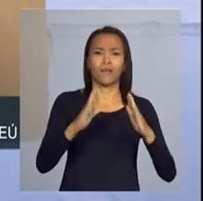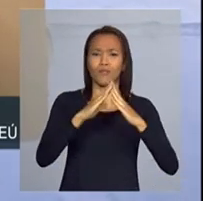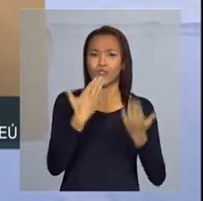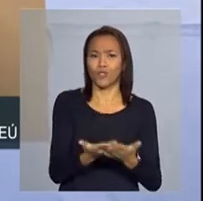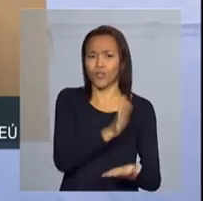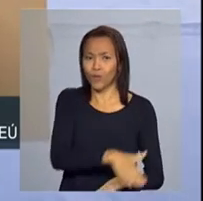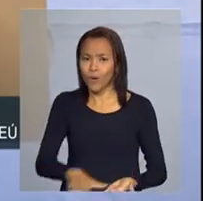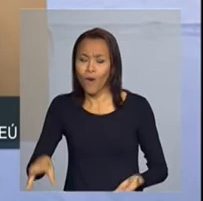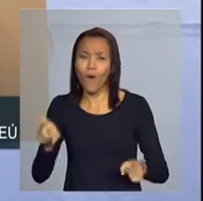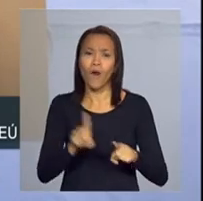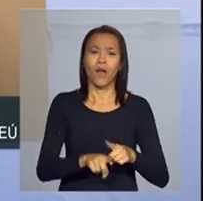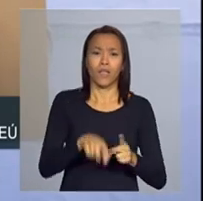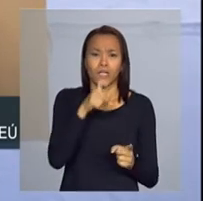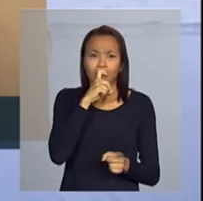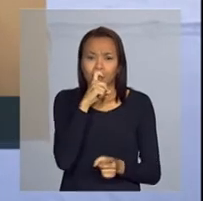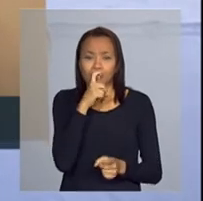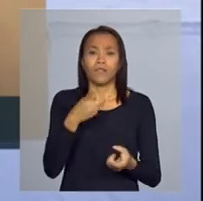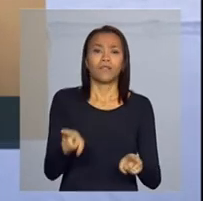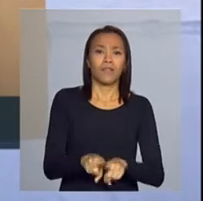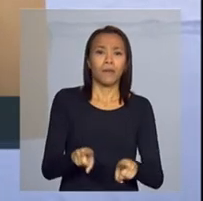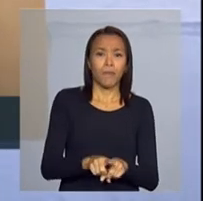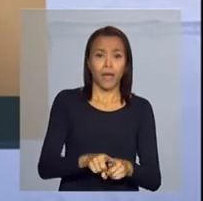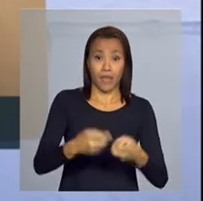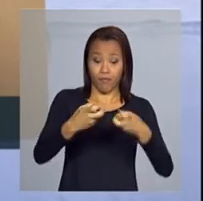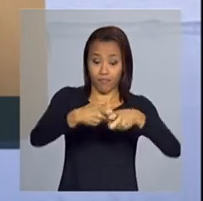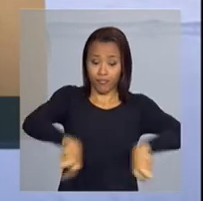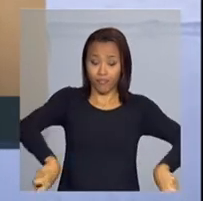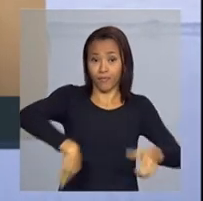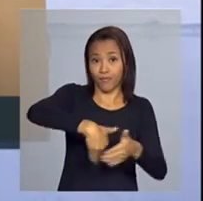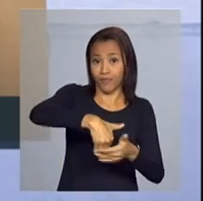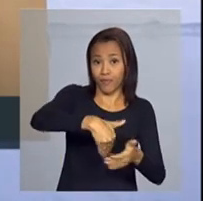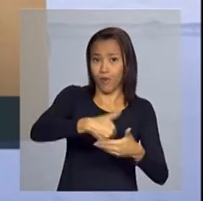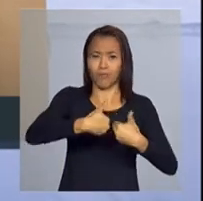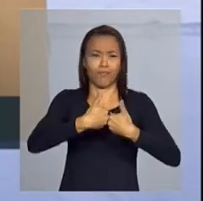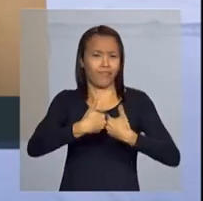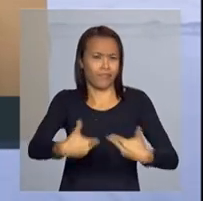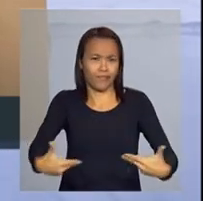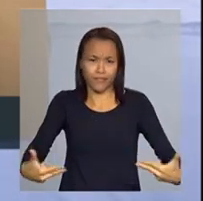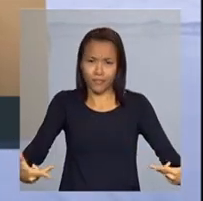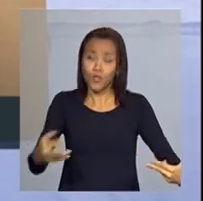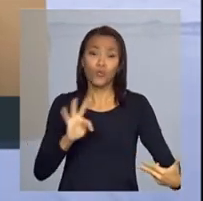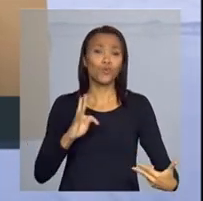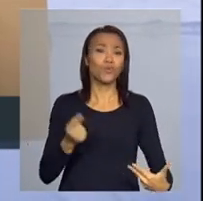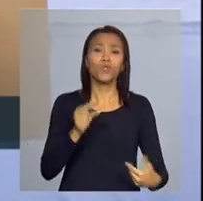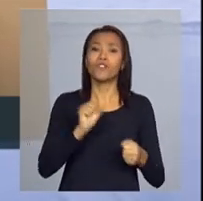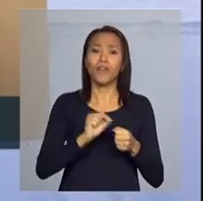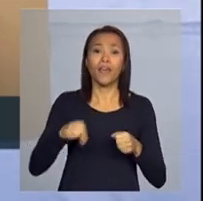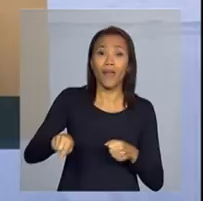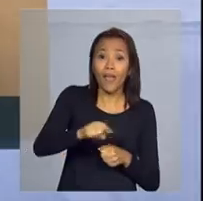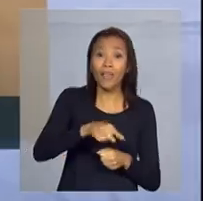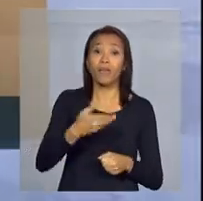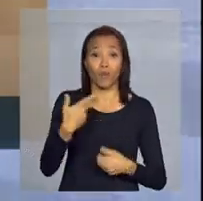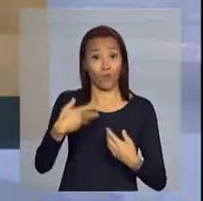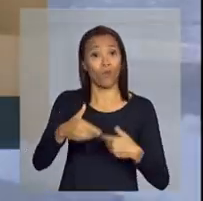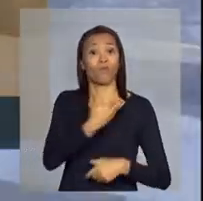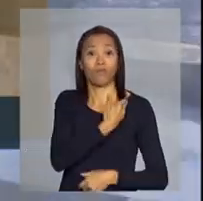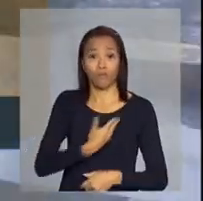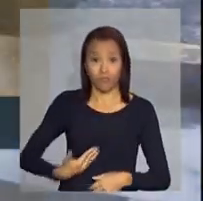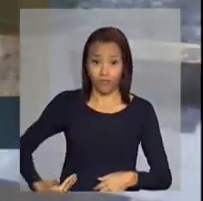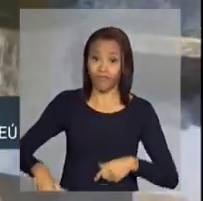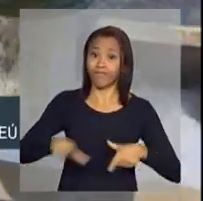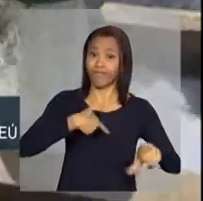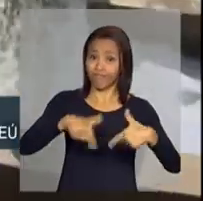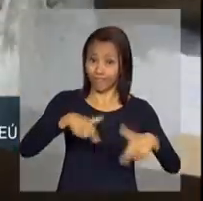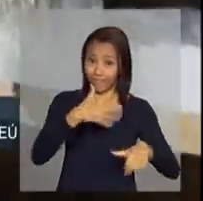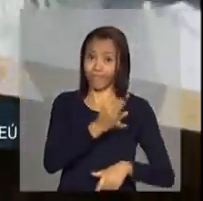climatização das escolas, quadras poliesportivas e tudo isso obras realizadas pelo governo federal para atender nossa gente e